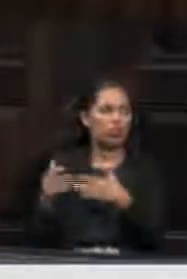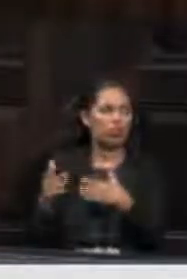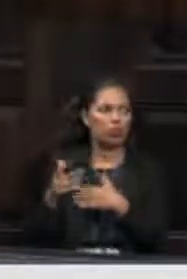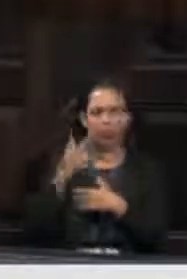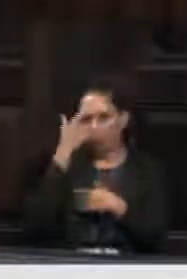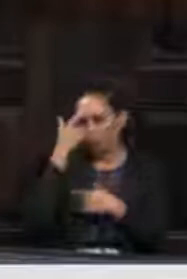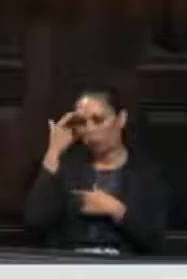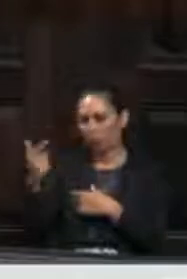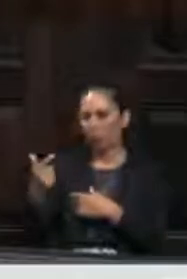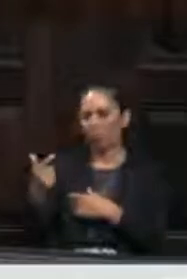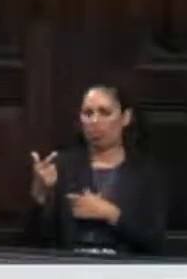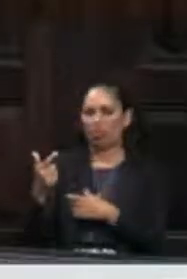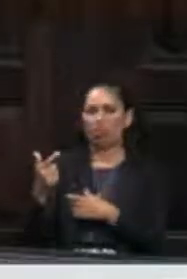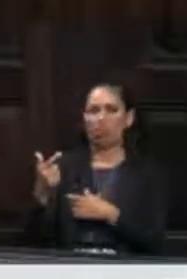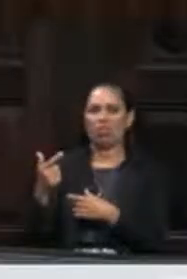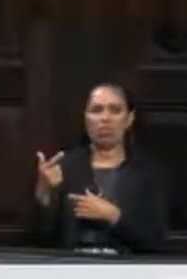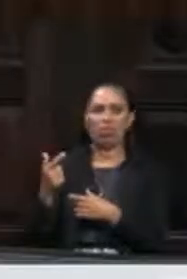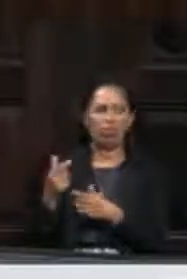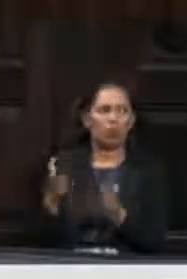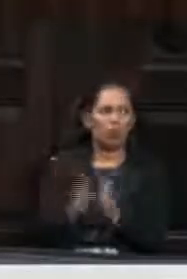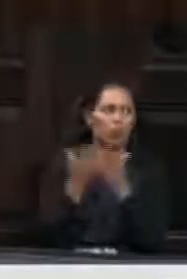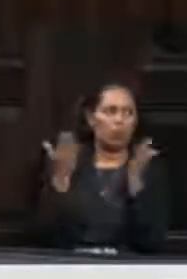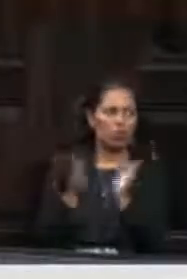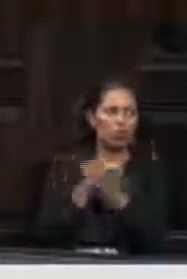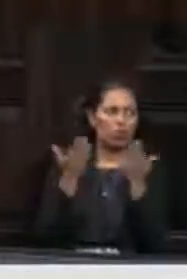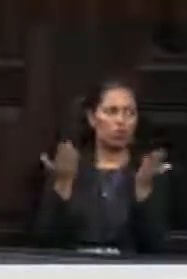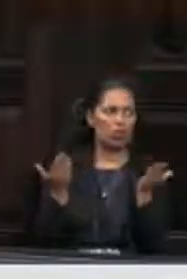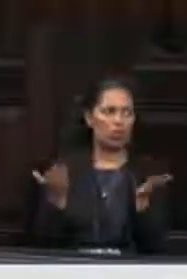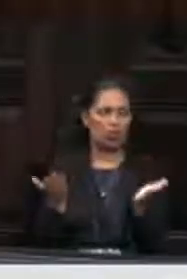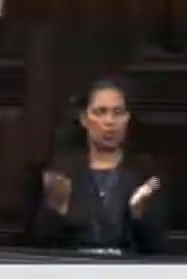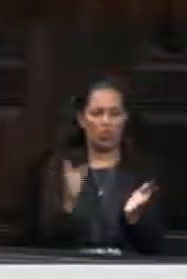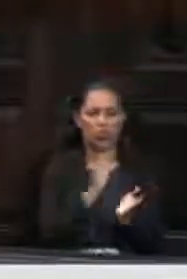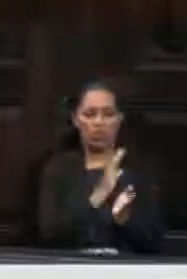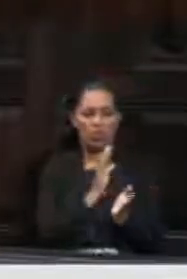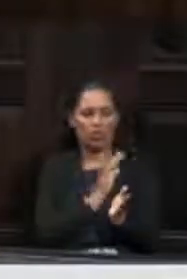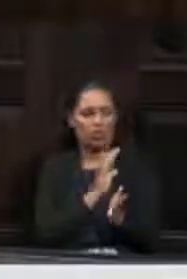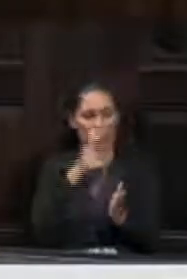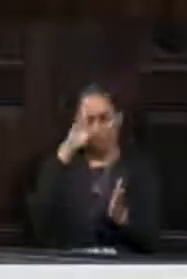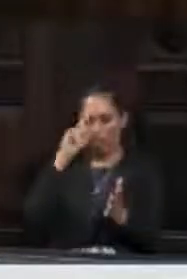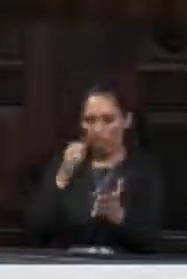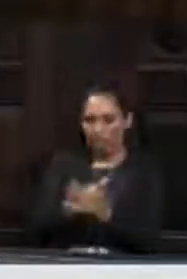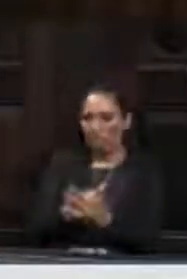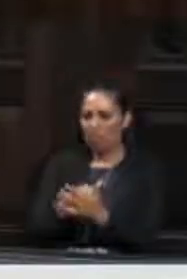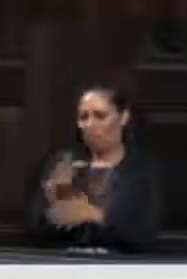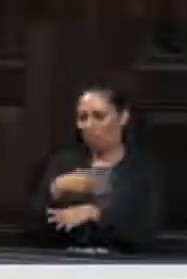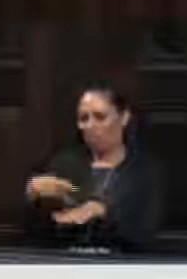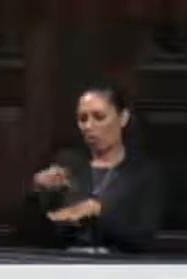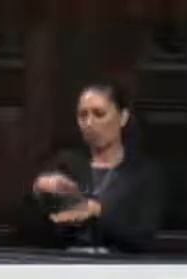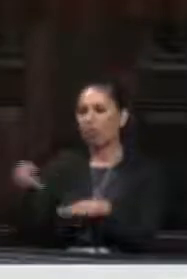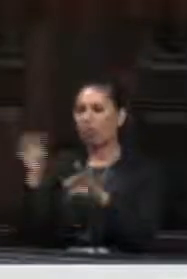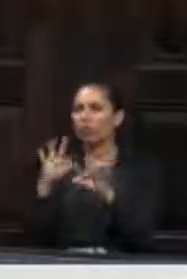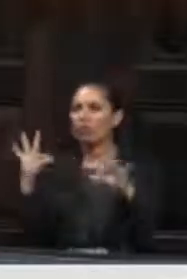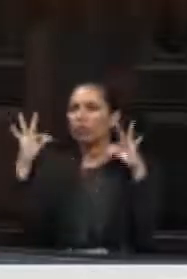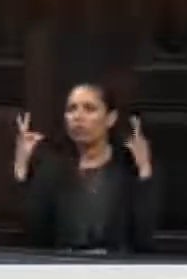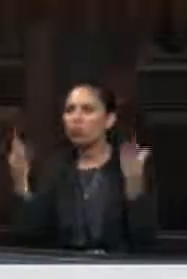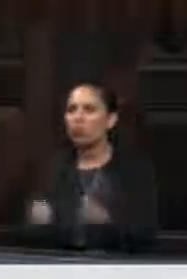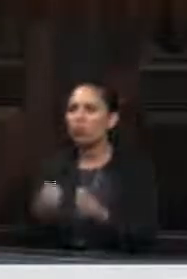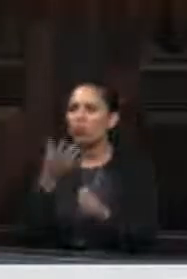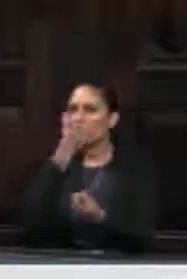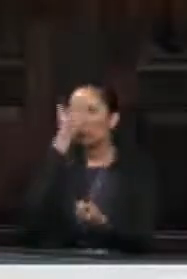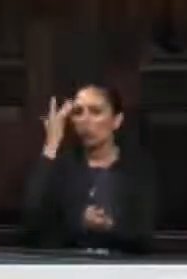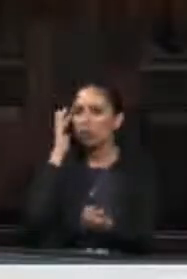social, independente da decisão que a pessoa toma de vida, da nacionalidade, não importa. Todas as